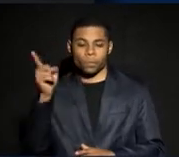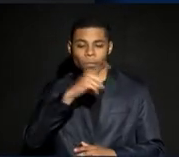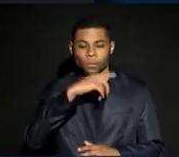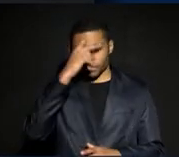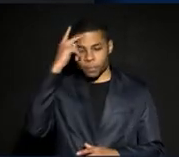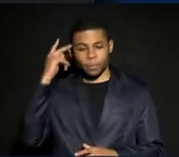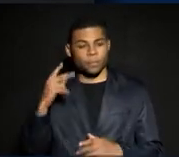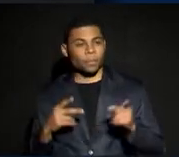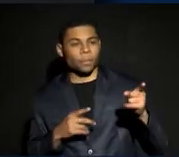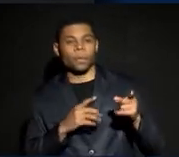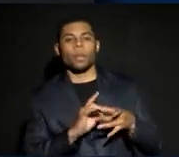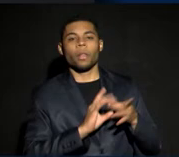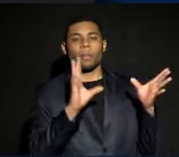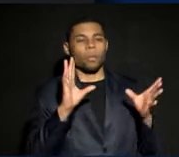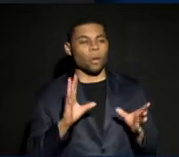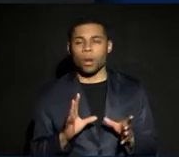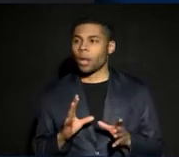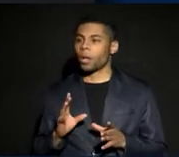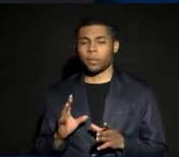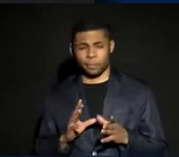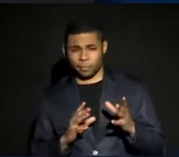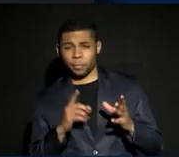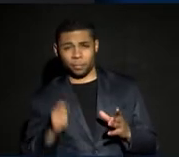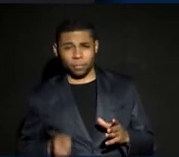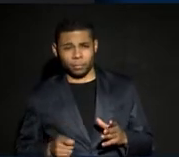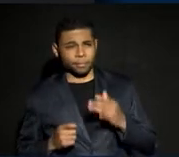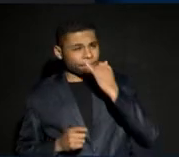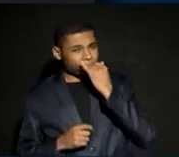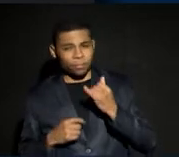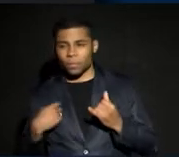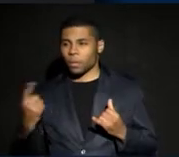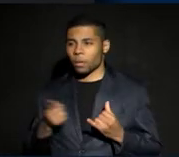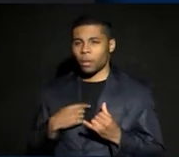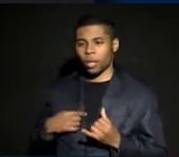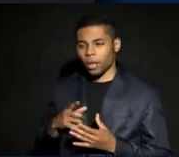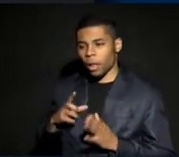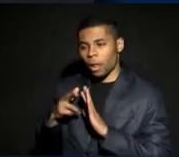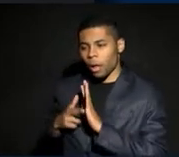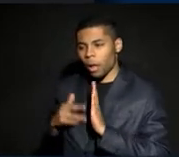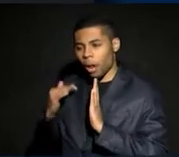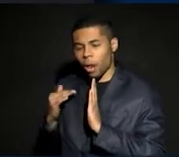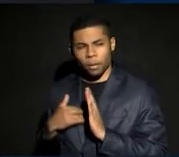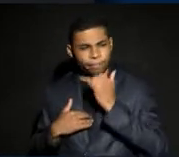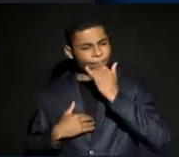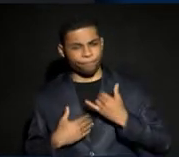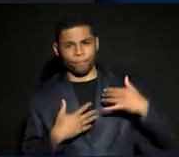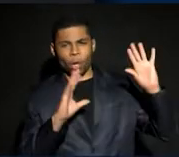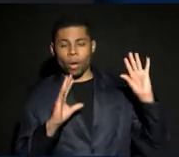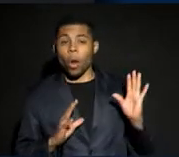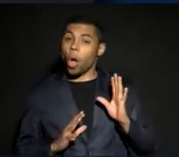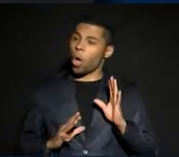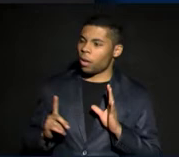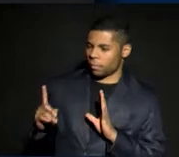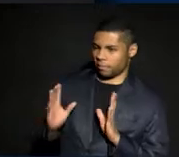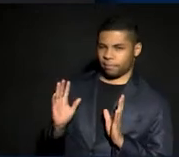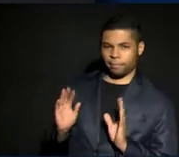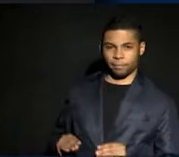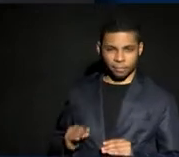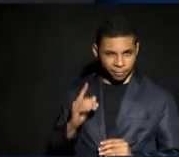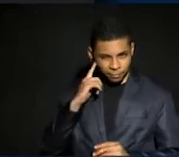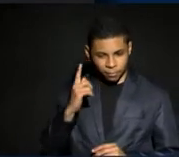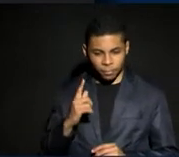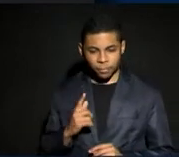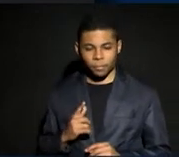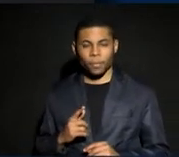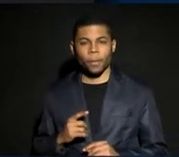tem a rejeição dos democratas, o democrata tem a rejeição dos republicanos. Outra coisa, time de segunda divisão não